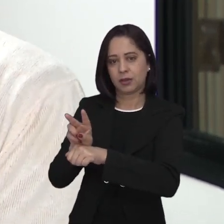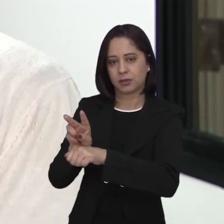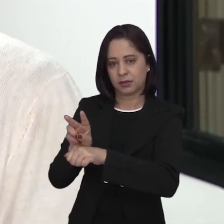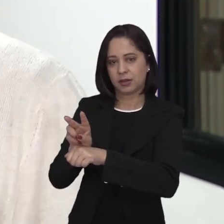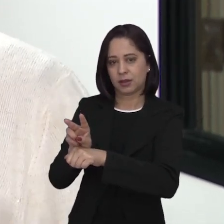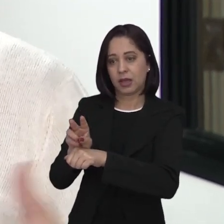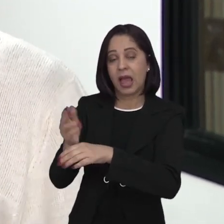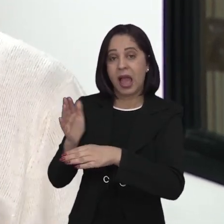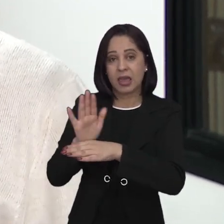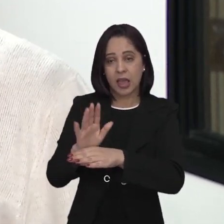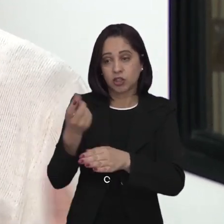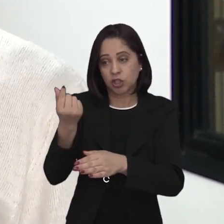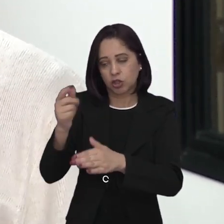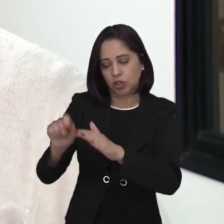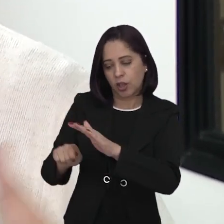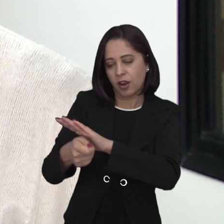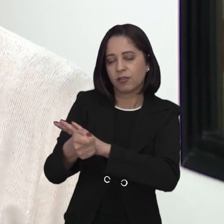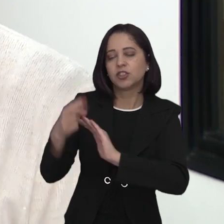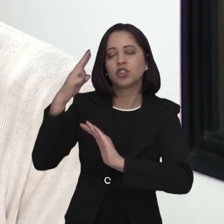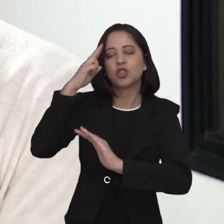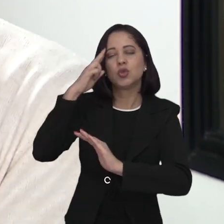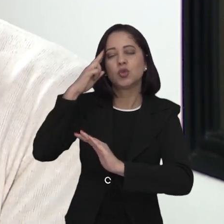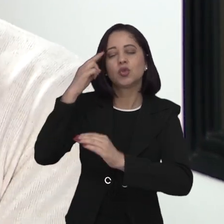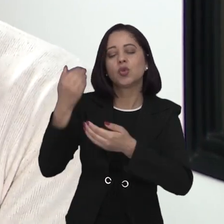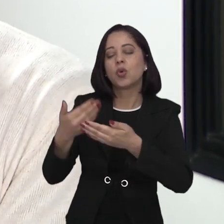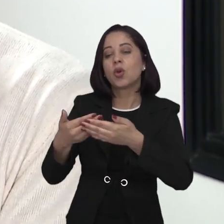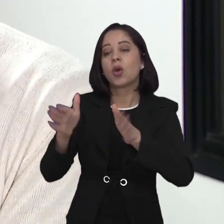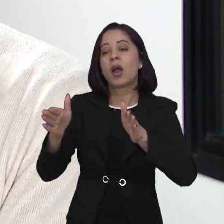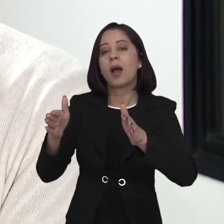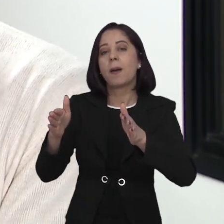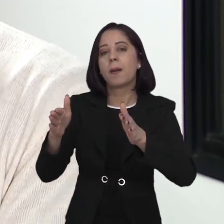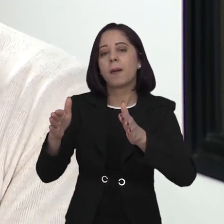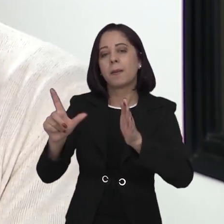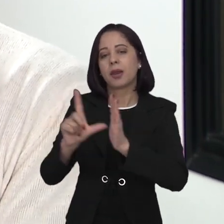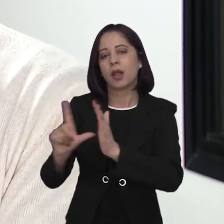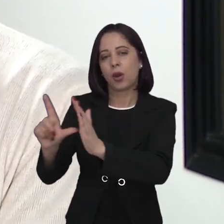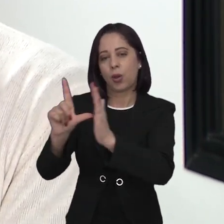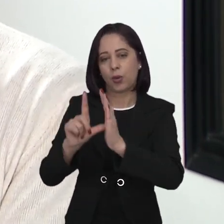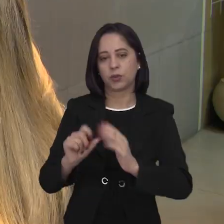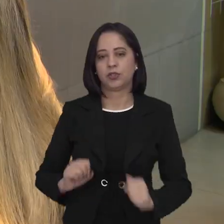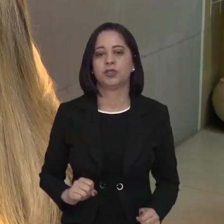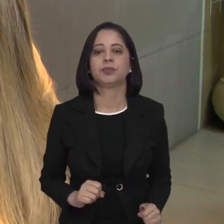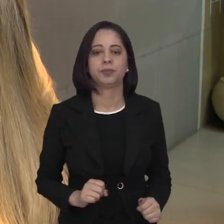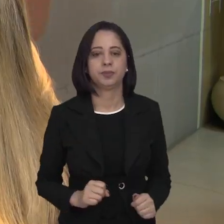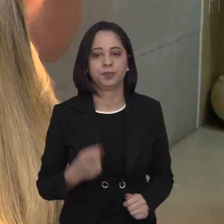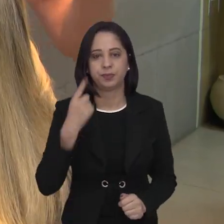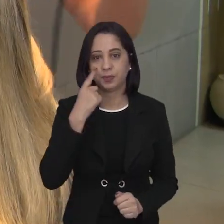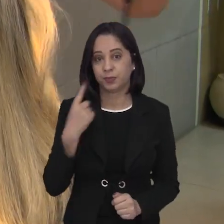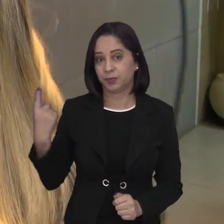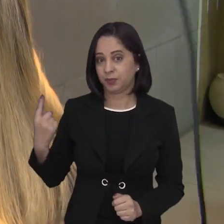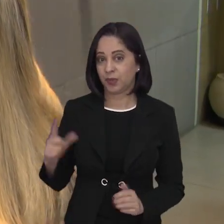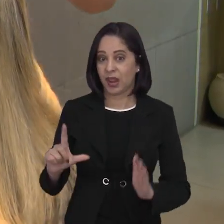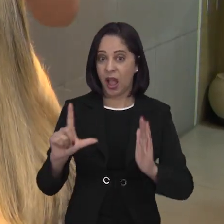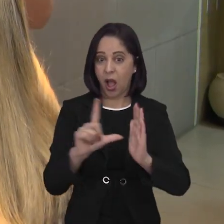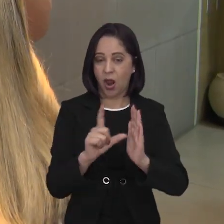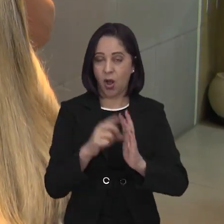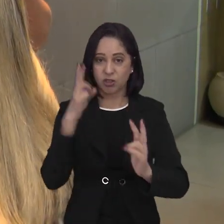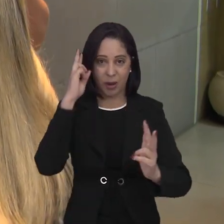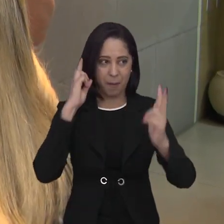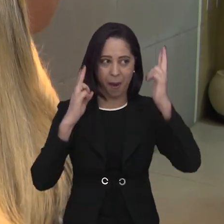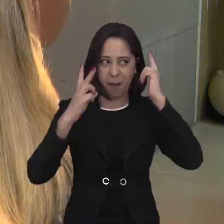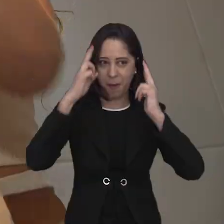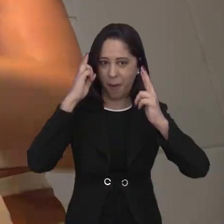financeiramente aquilo que elas anseiam, os sonhos delas na área do comércio, do empreendedorismo. Ao abrir um salão de beleza 10